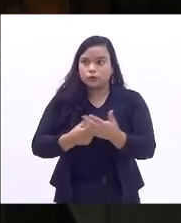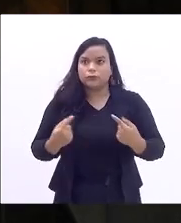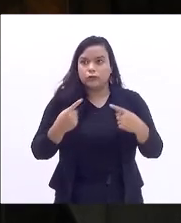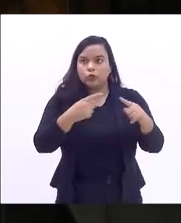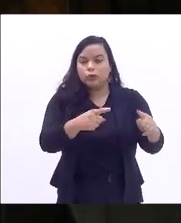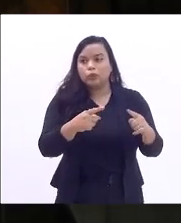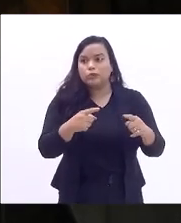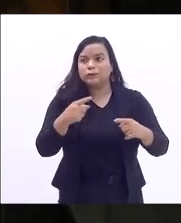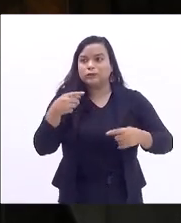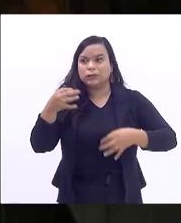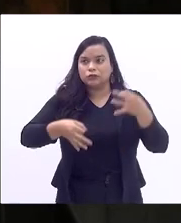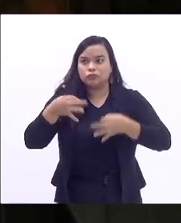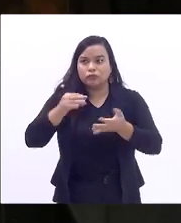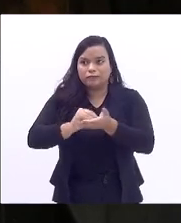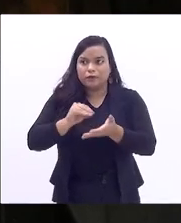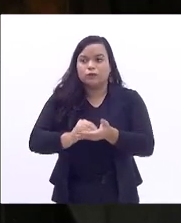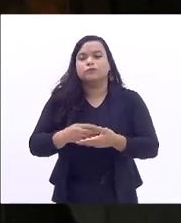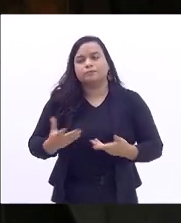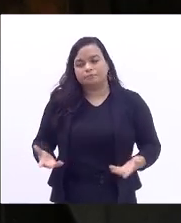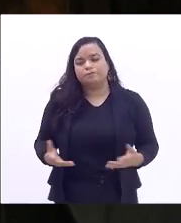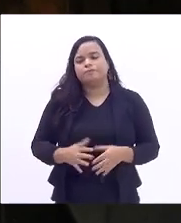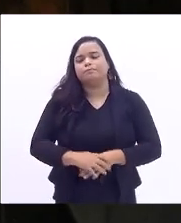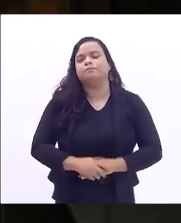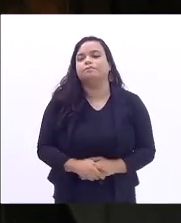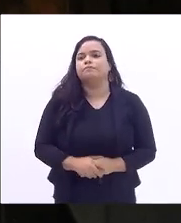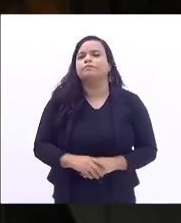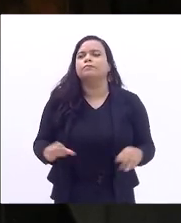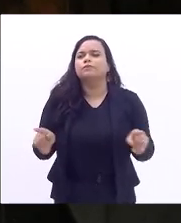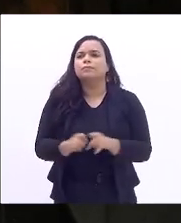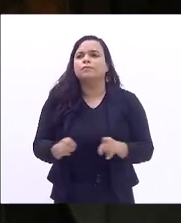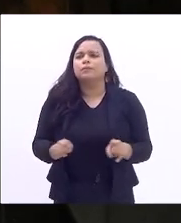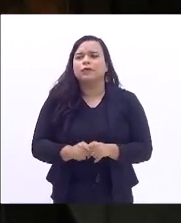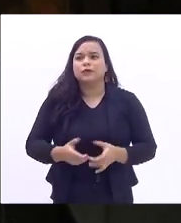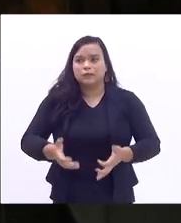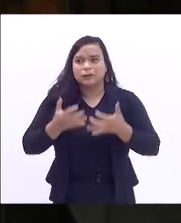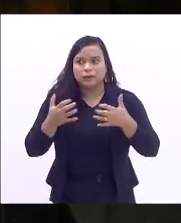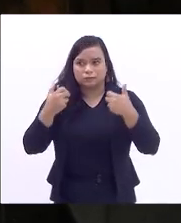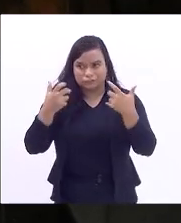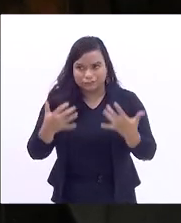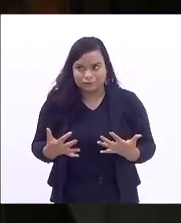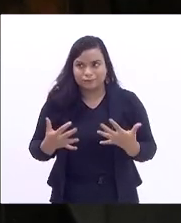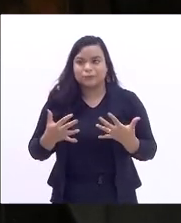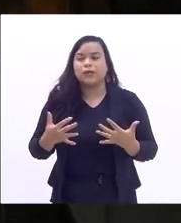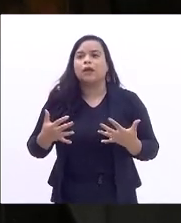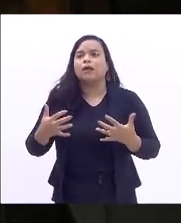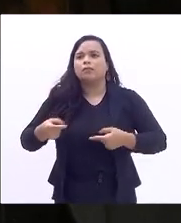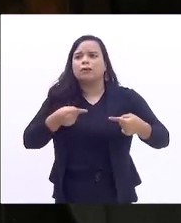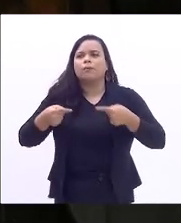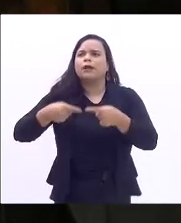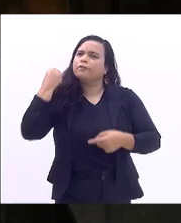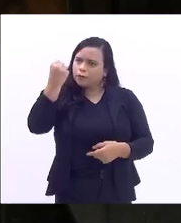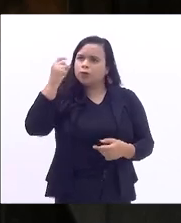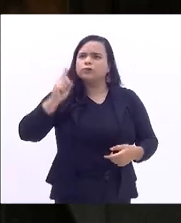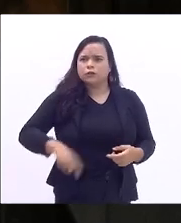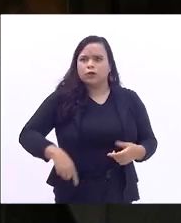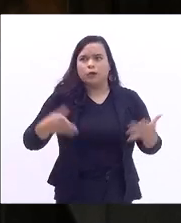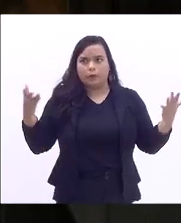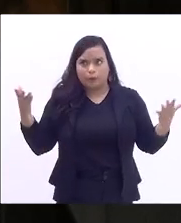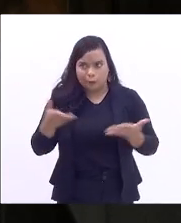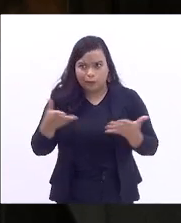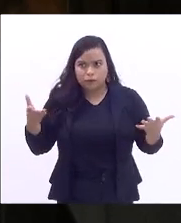a exclusão EA injustiça depois queria também dizer a todos que esse debate é muito forte hoje mesmo